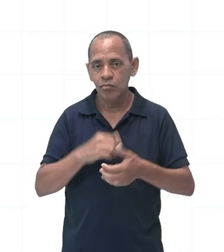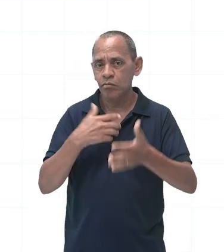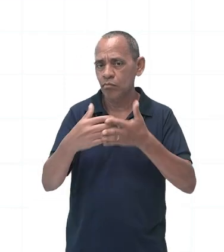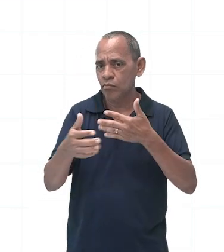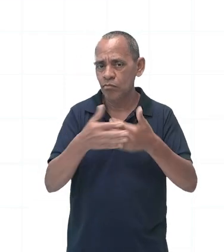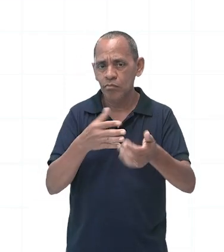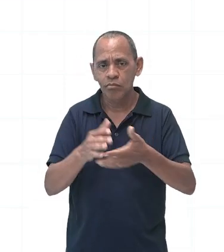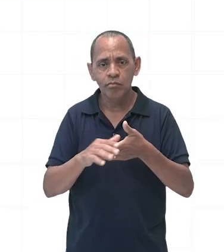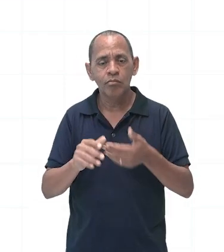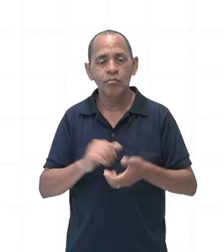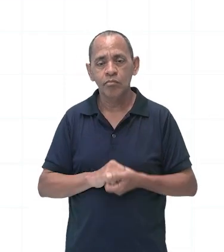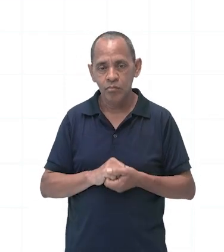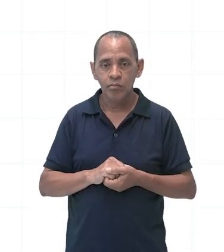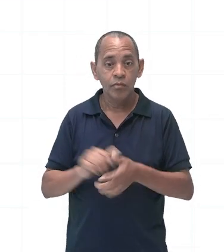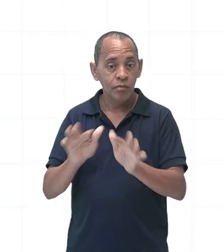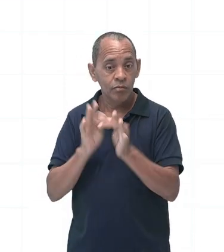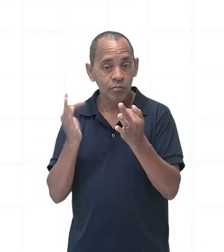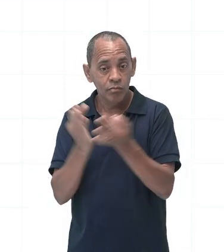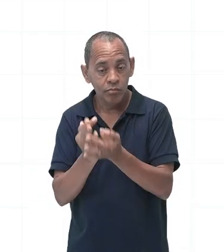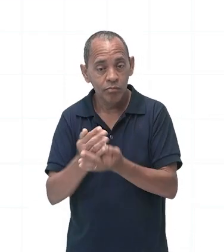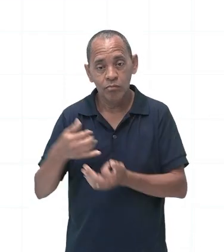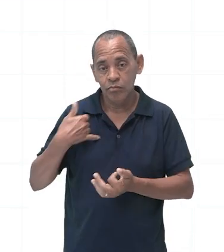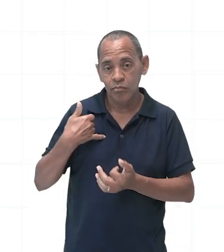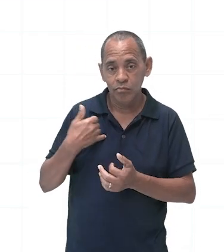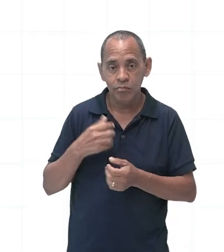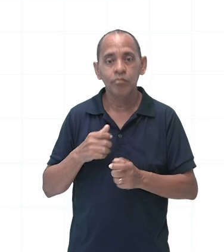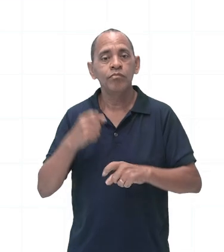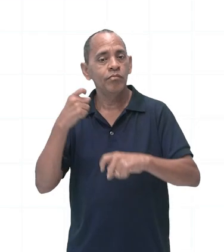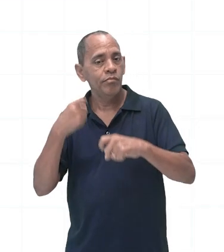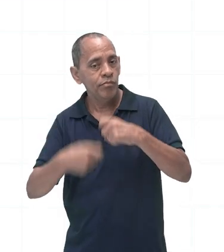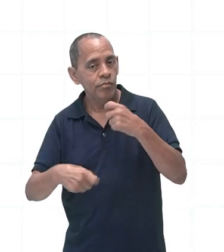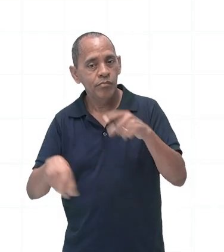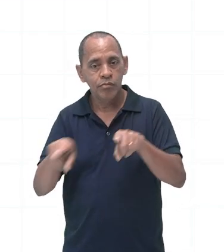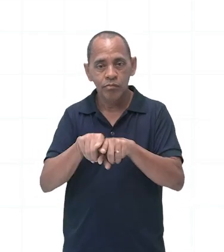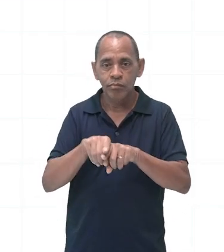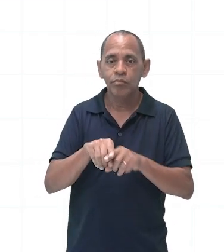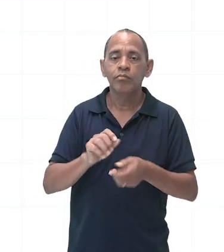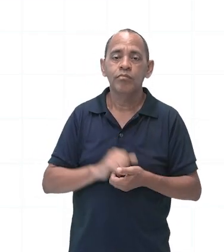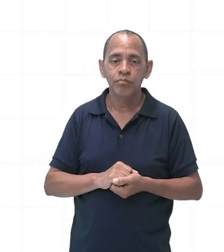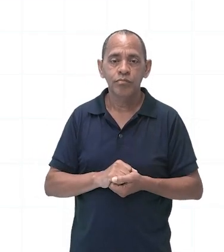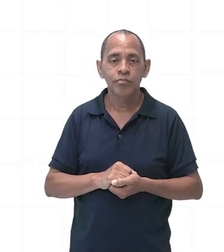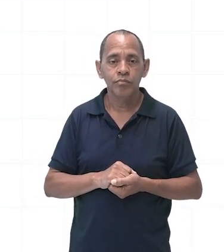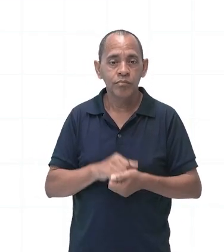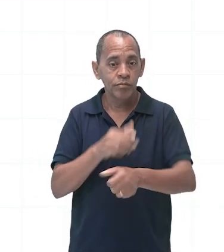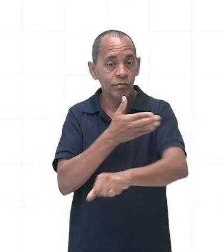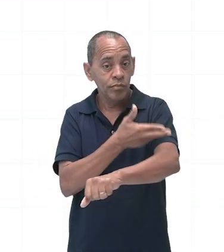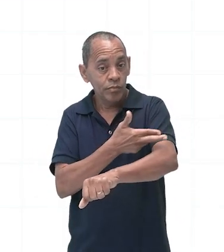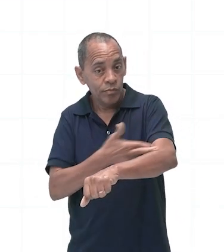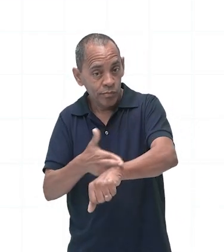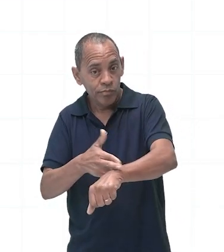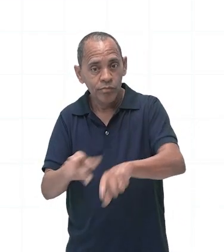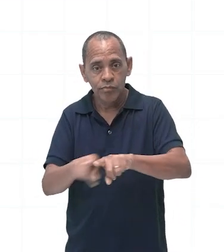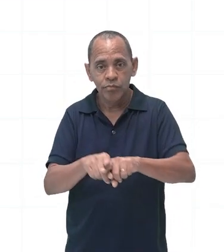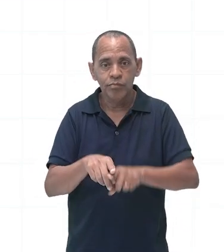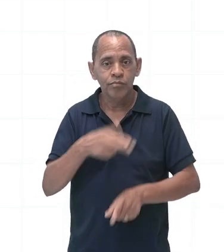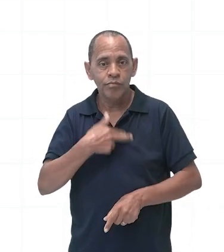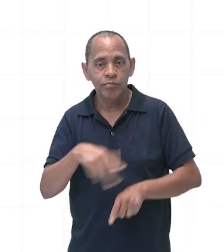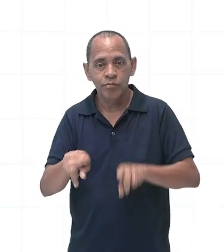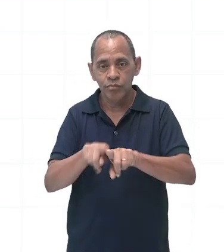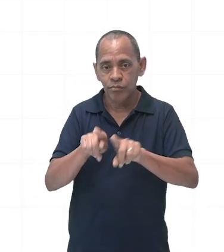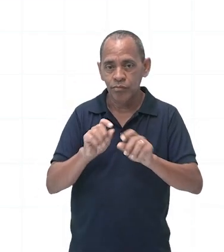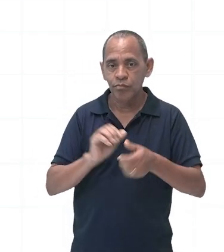nascimento, situação familiar, idade, sexo, raça, etnia ou cor, religião ou